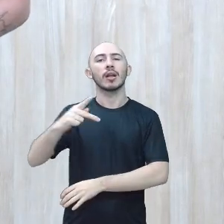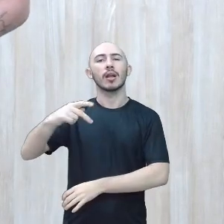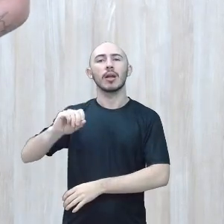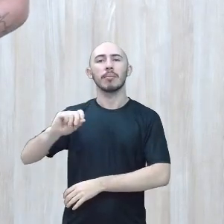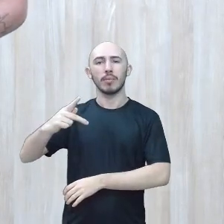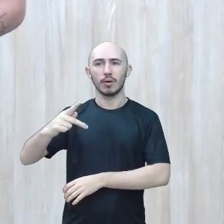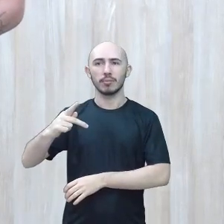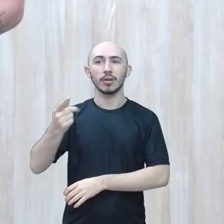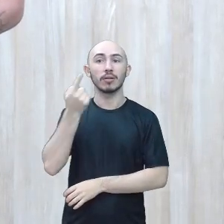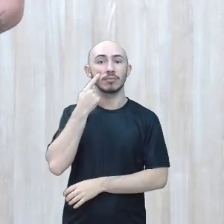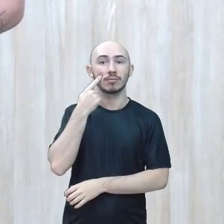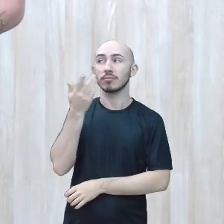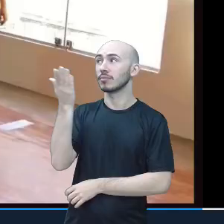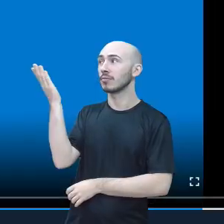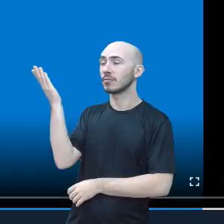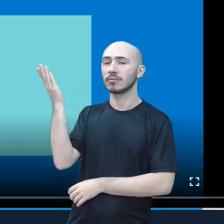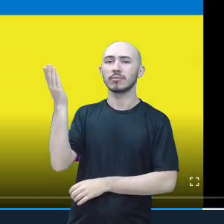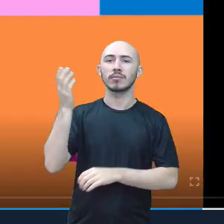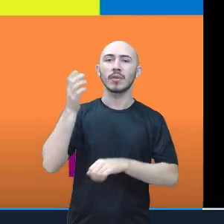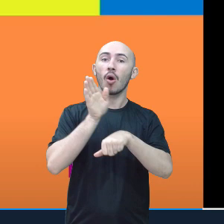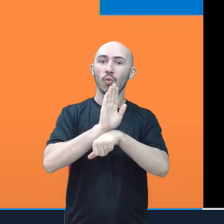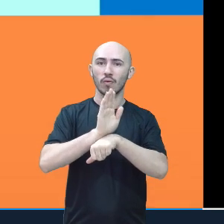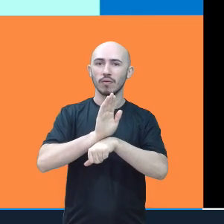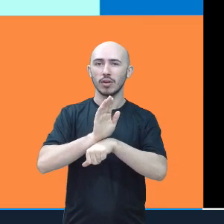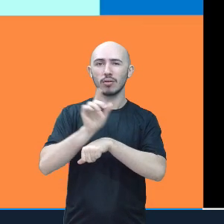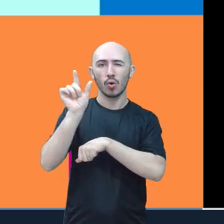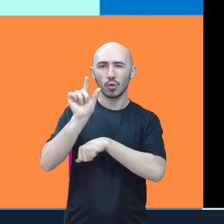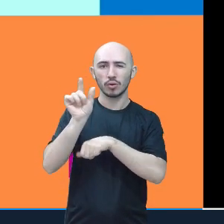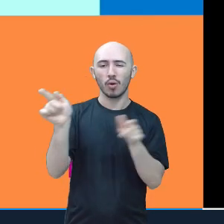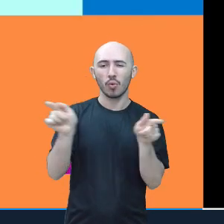agora um videozinho pequenininho.